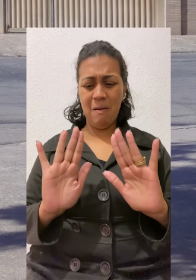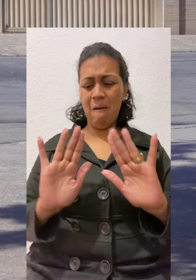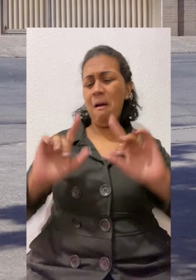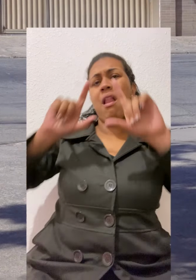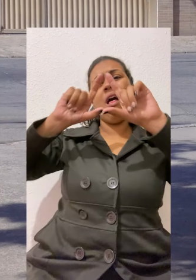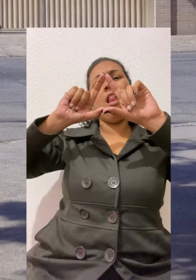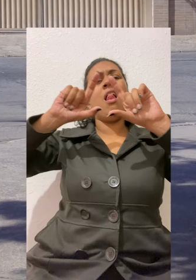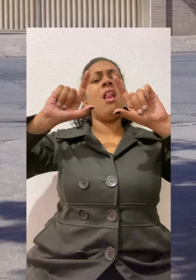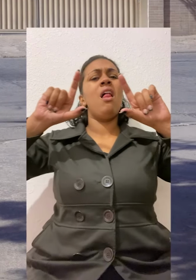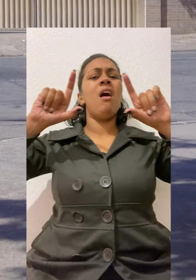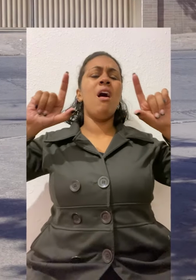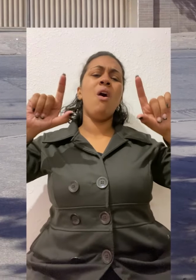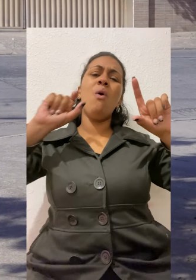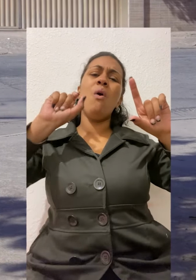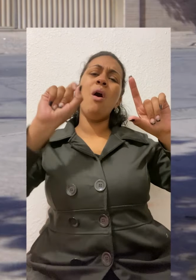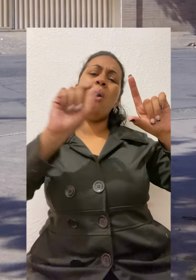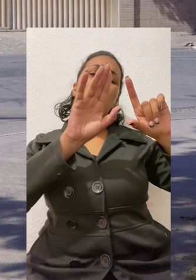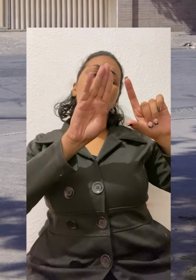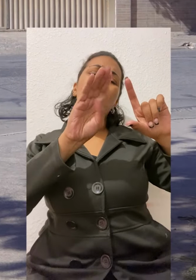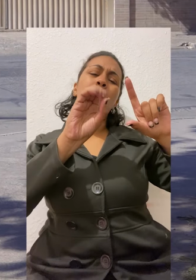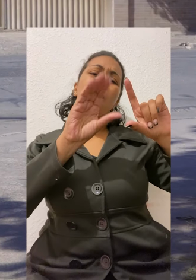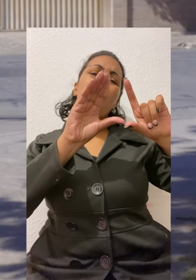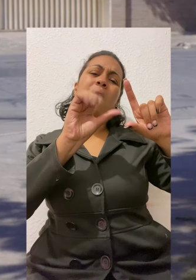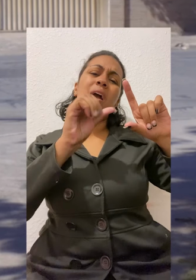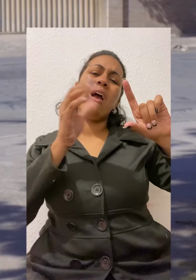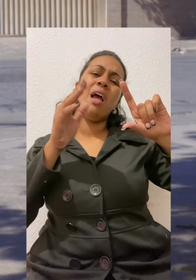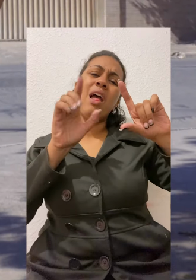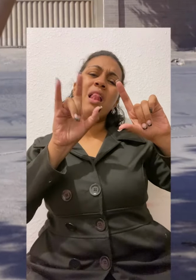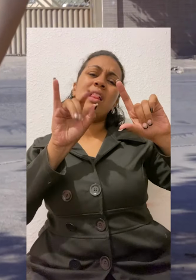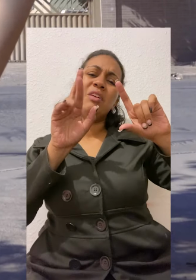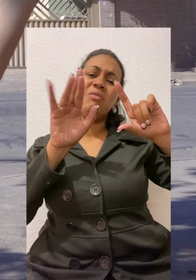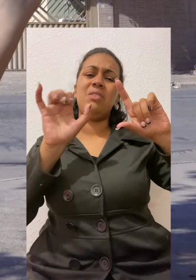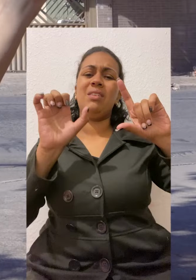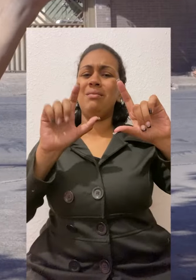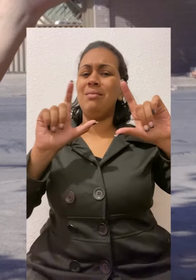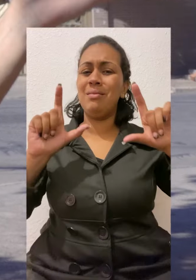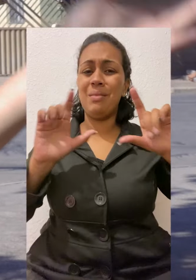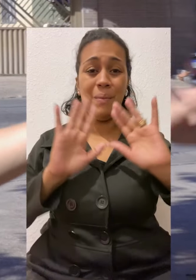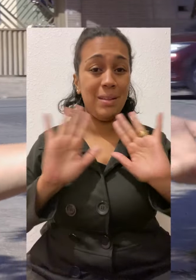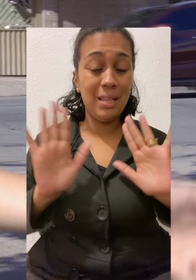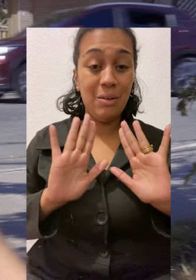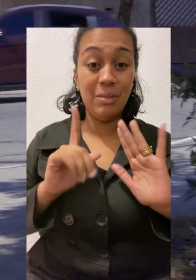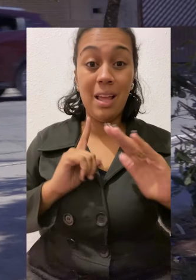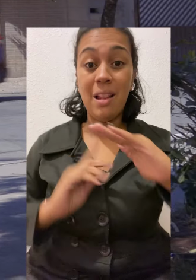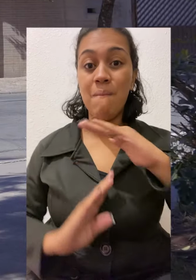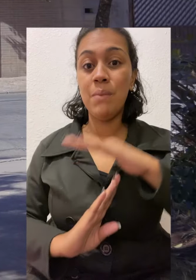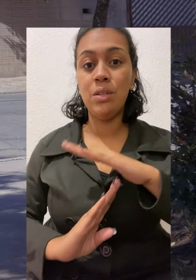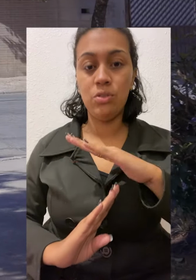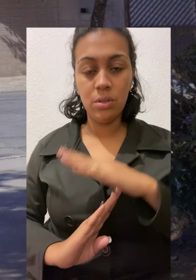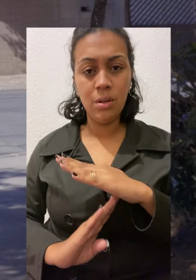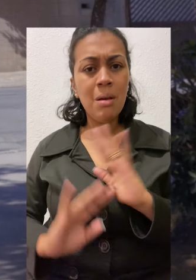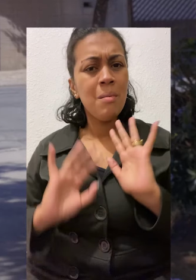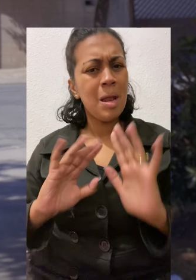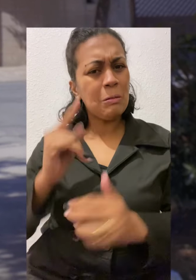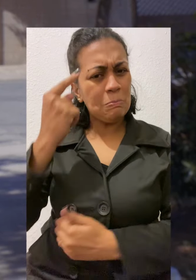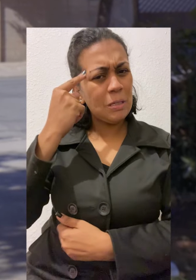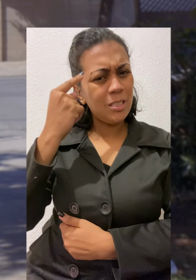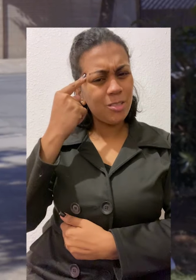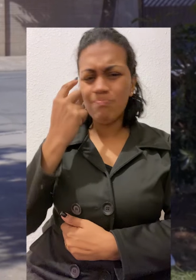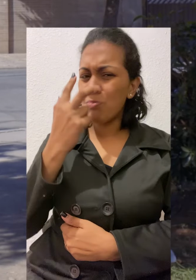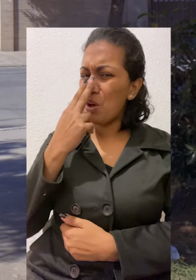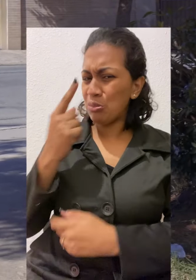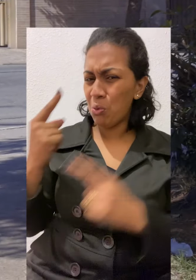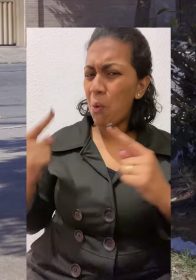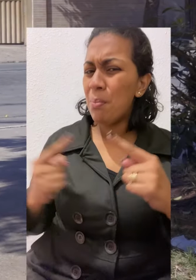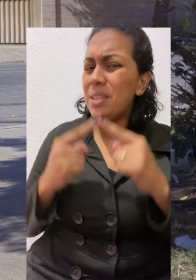Na fachada, podia ter um slogan escrito Boca Livre, mas se chama Livre Demanda. E faz